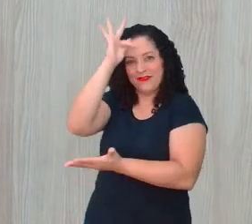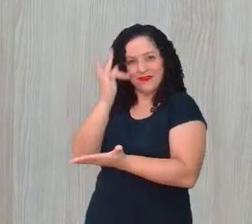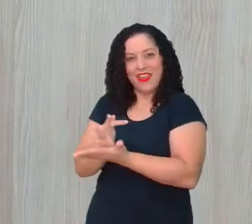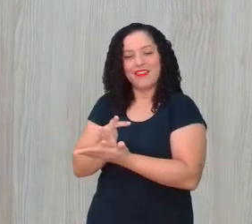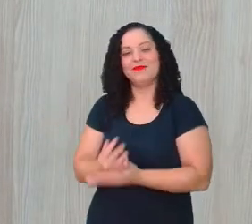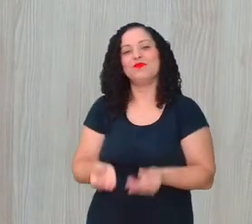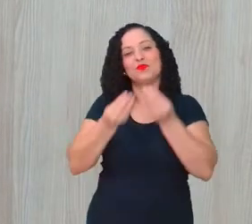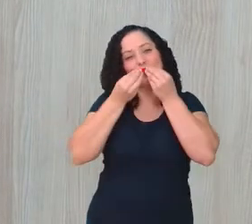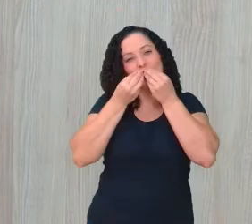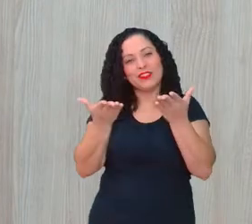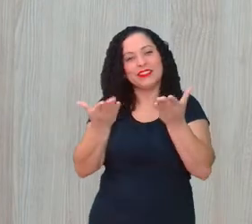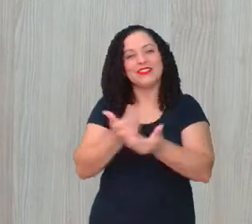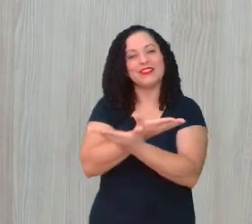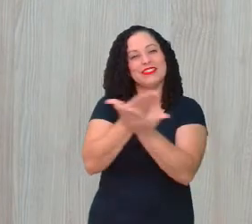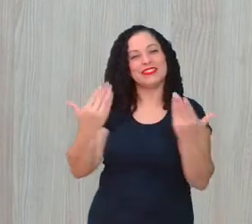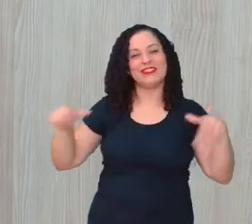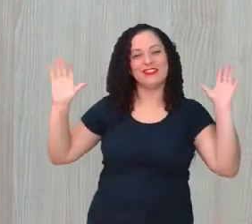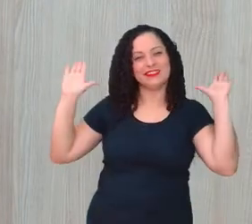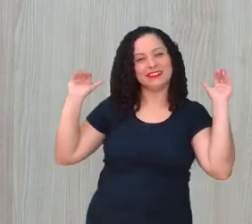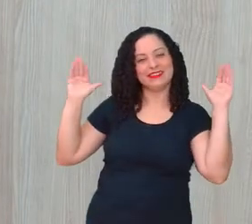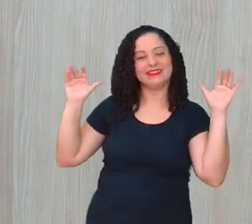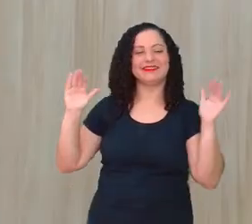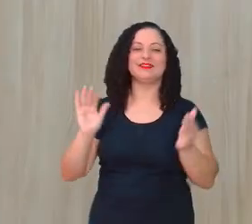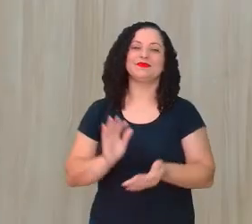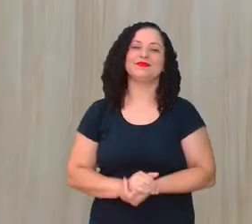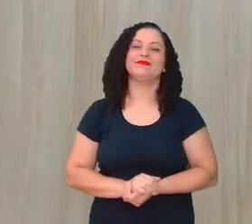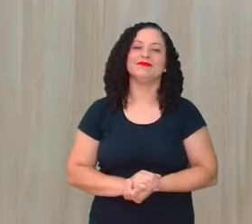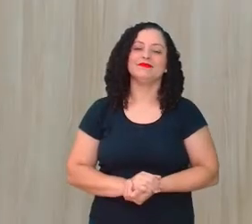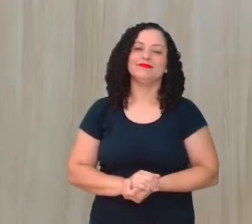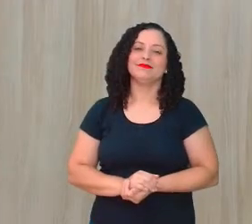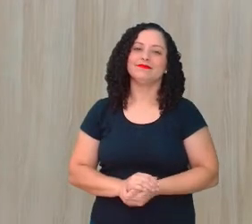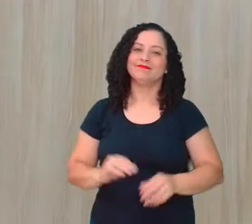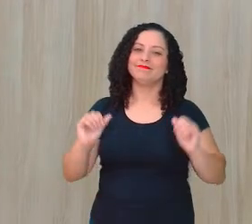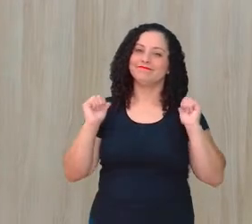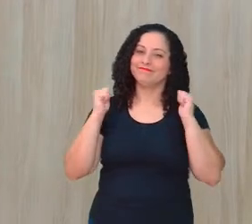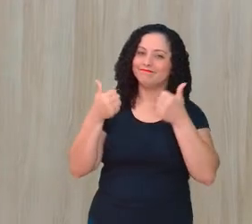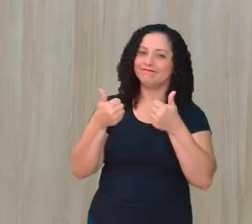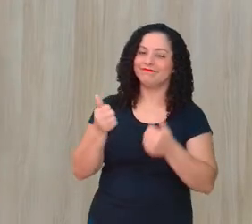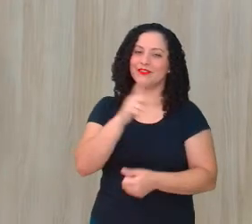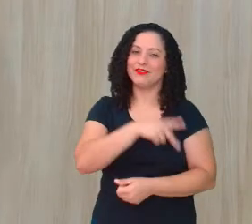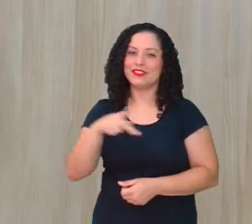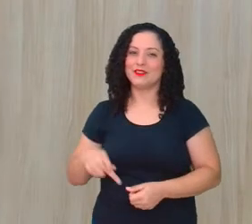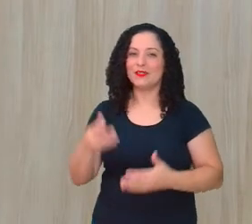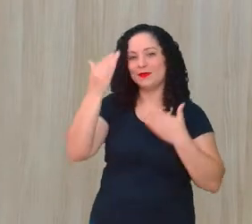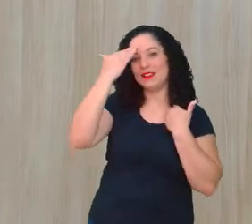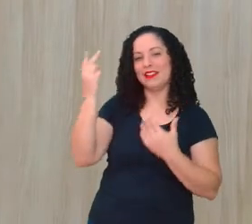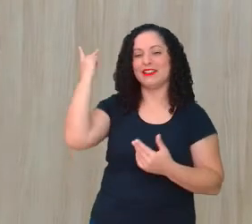aula maravilhosa e até a próxima aula. Tchau, tchau. Valeu, Vanessa, valeu,